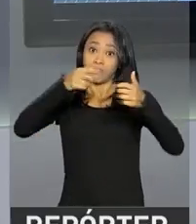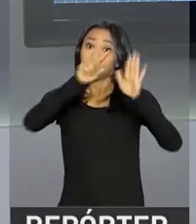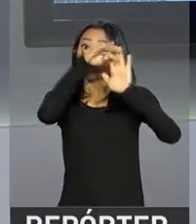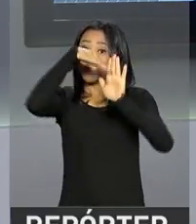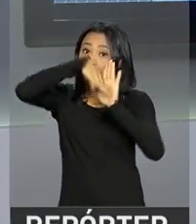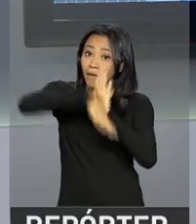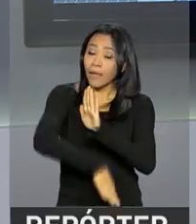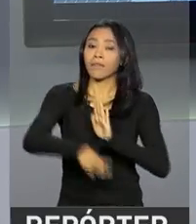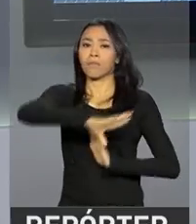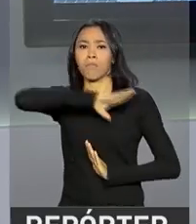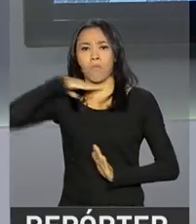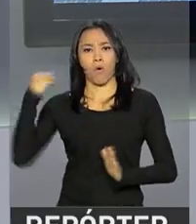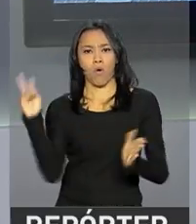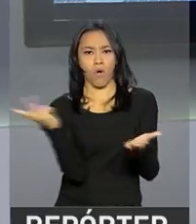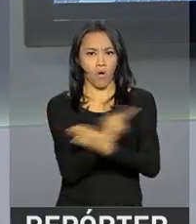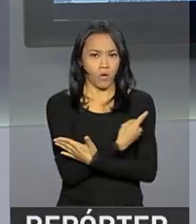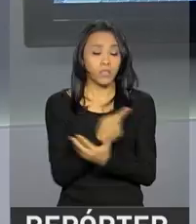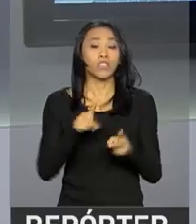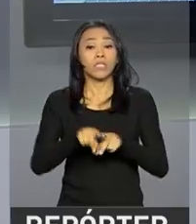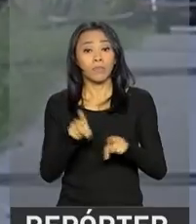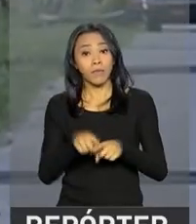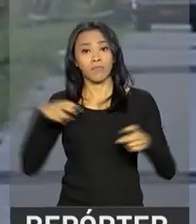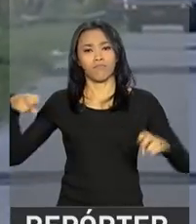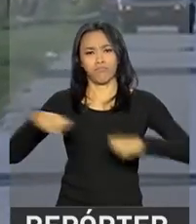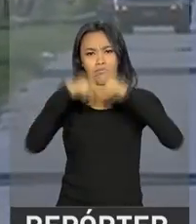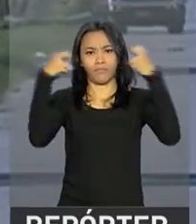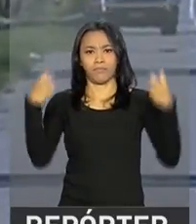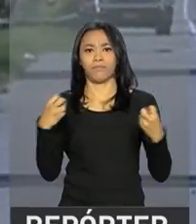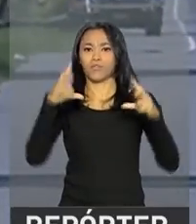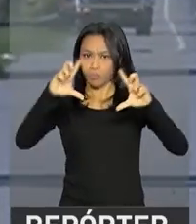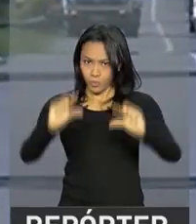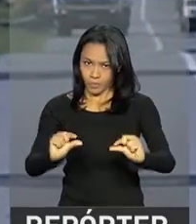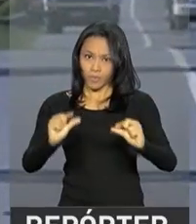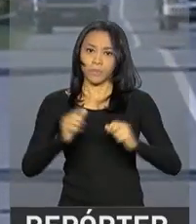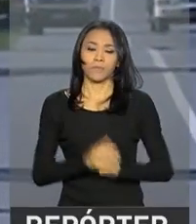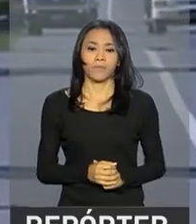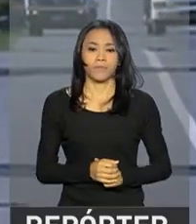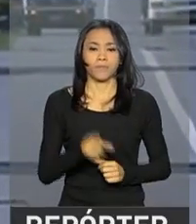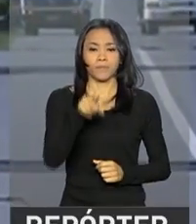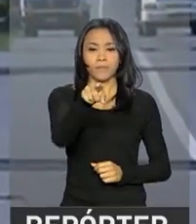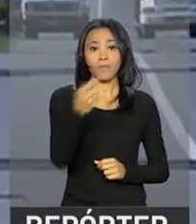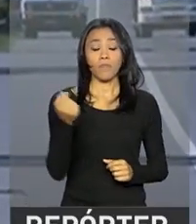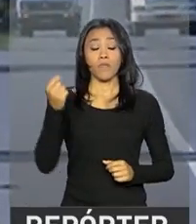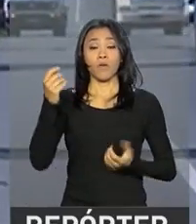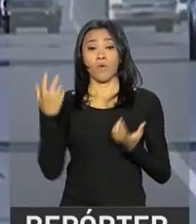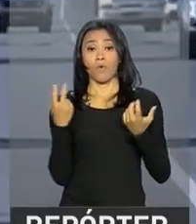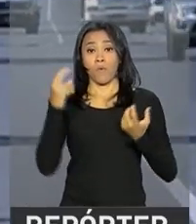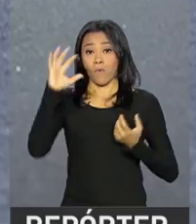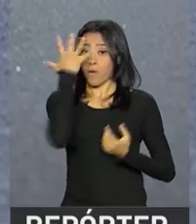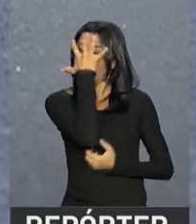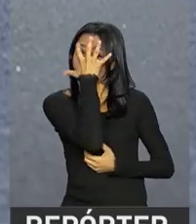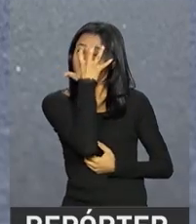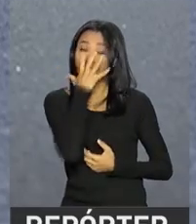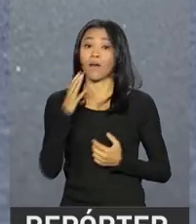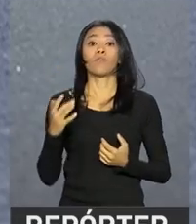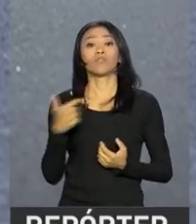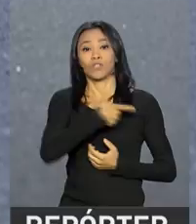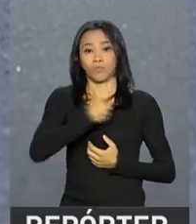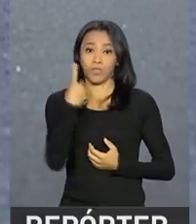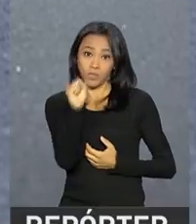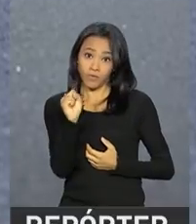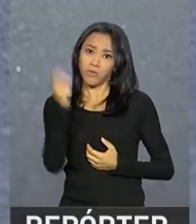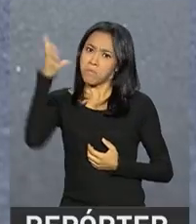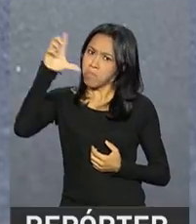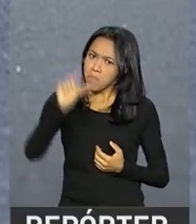nas rodovias de todo o país o carnaval de 2018 são menos violento dos últimos quatro